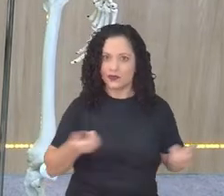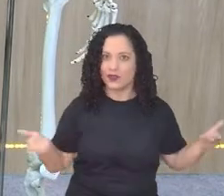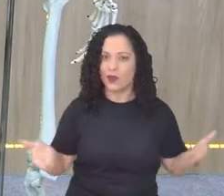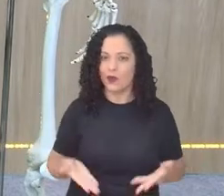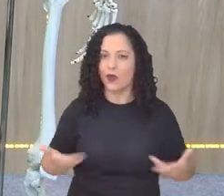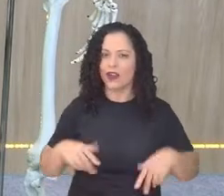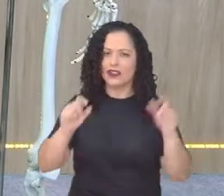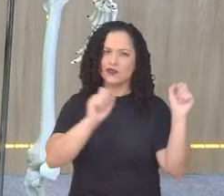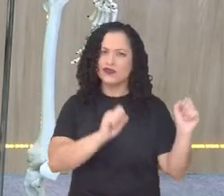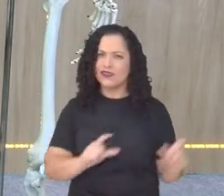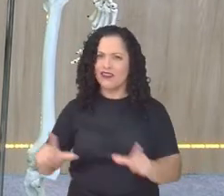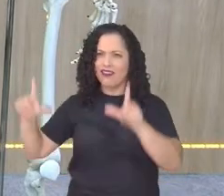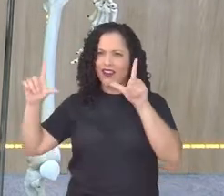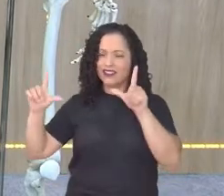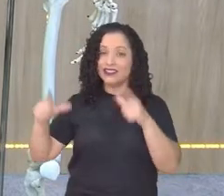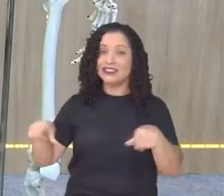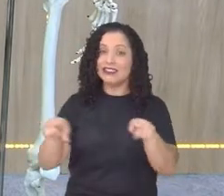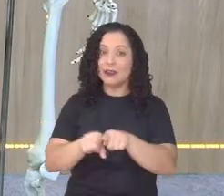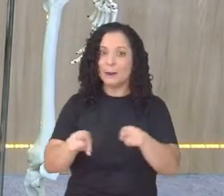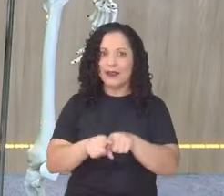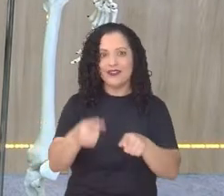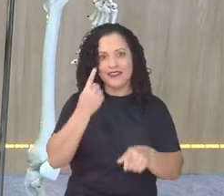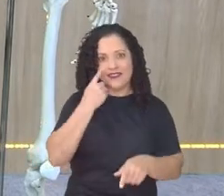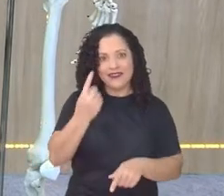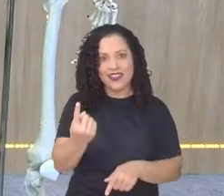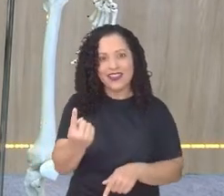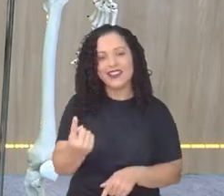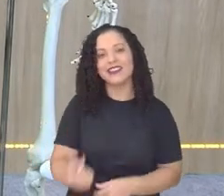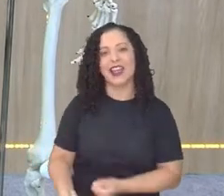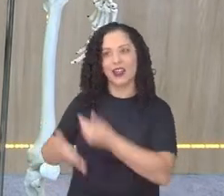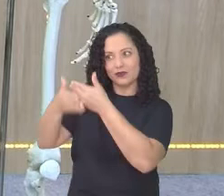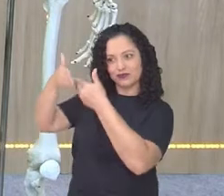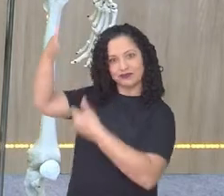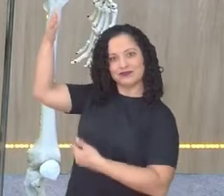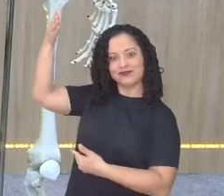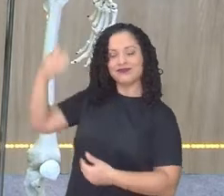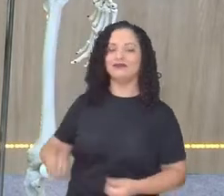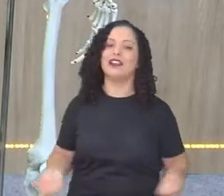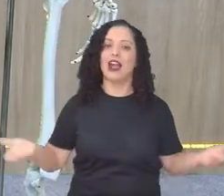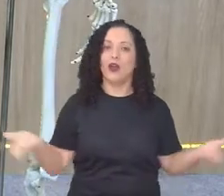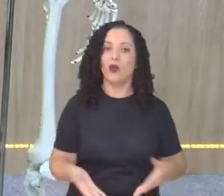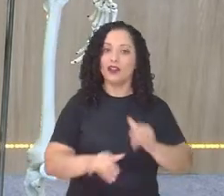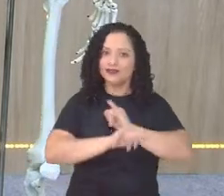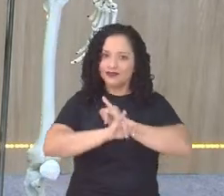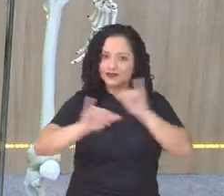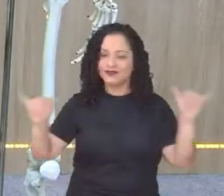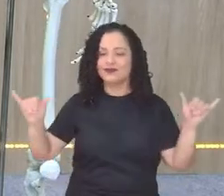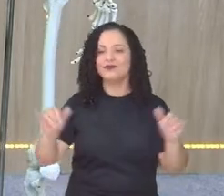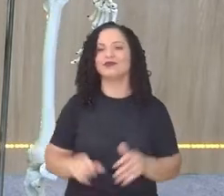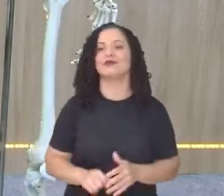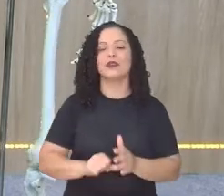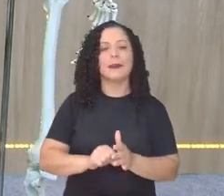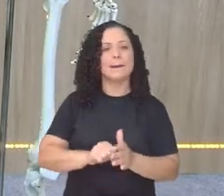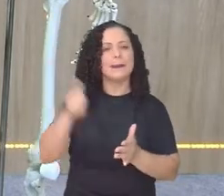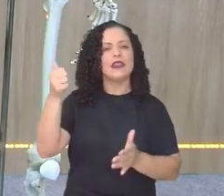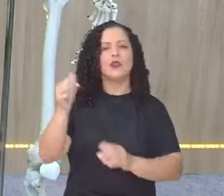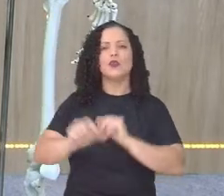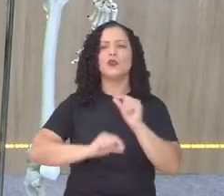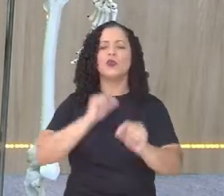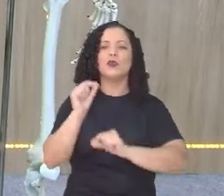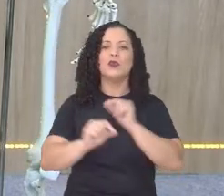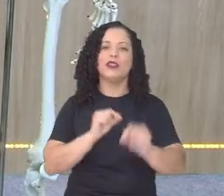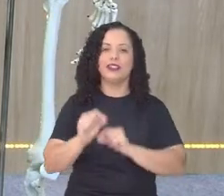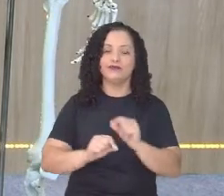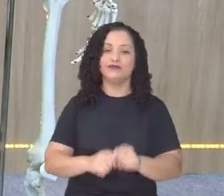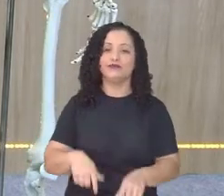slide, mas também ver algumas coisas aqui. Então vamos ficar atentos porque agora vem os avisos, né? O primeiro aviso que eu quero dar a vocês é em